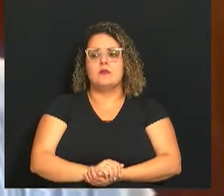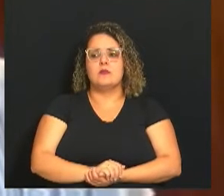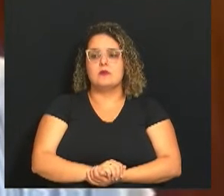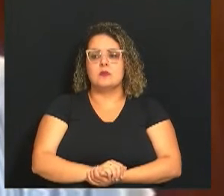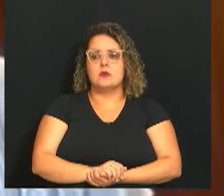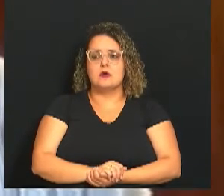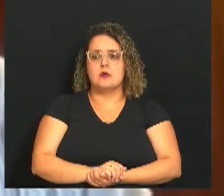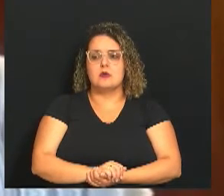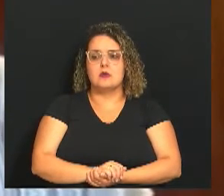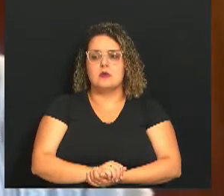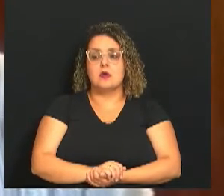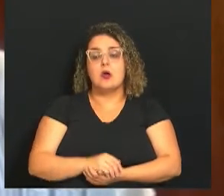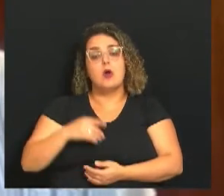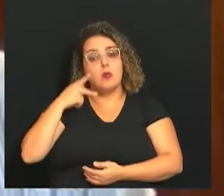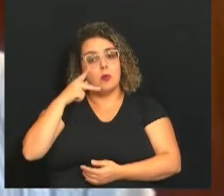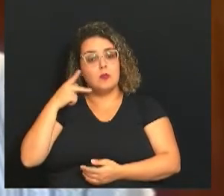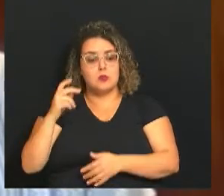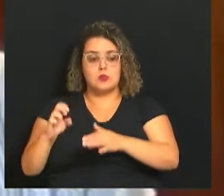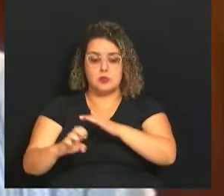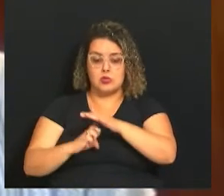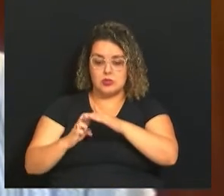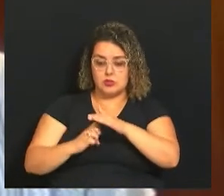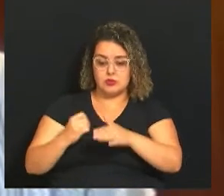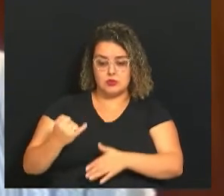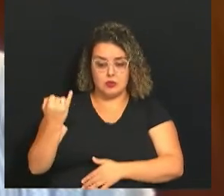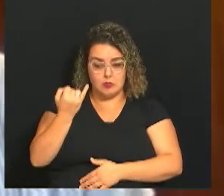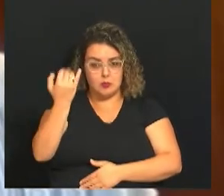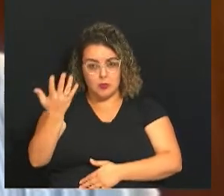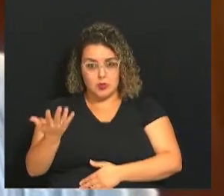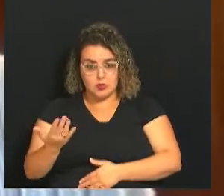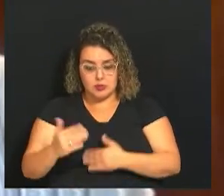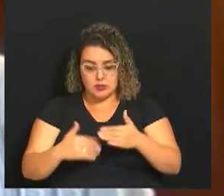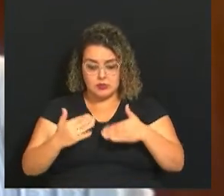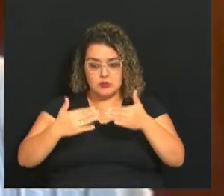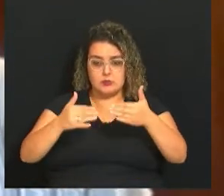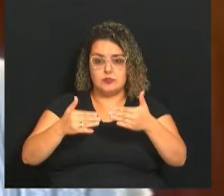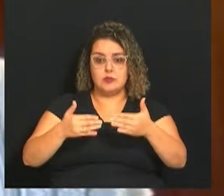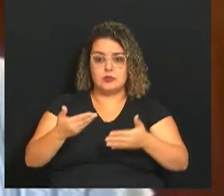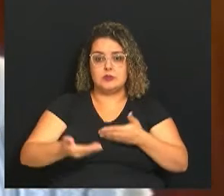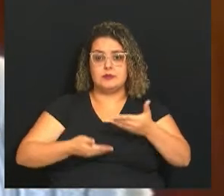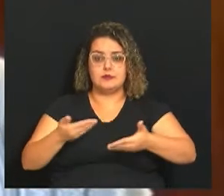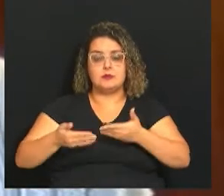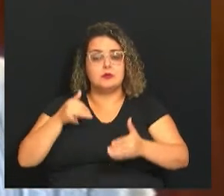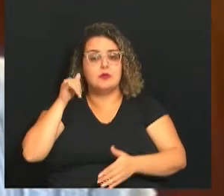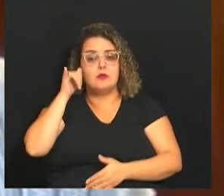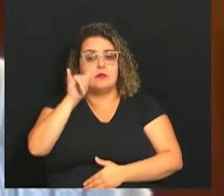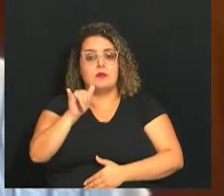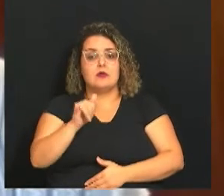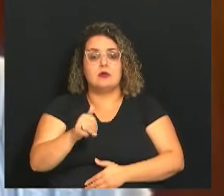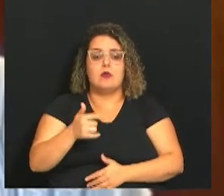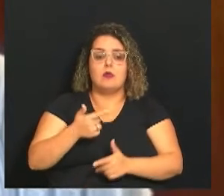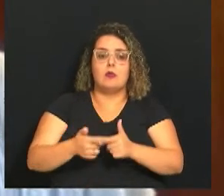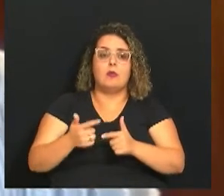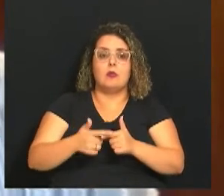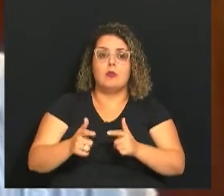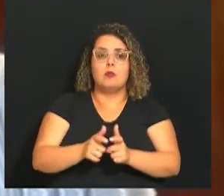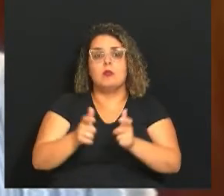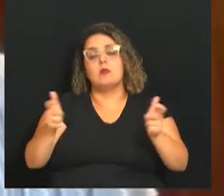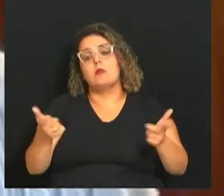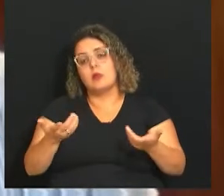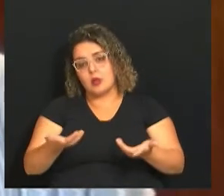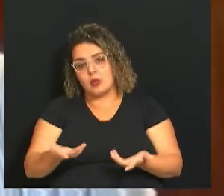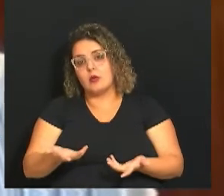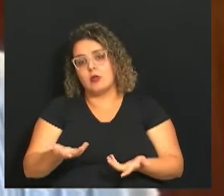importante para que todas as empresas possam desenvolver esse serviço de prevenção e evitar que aconteça um